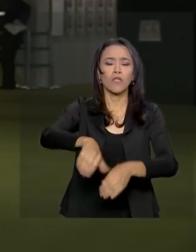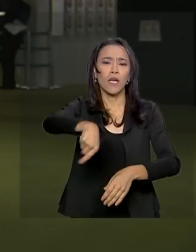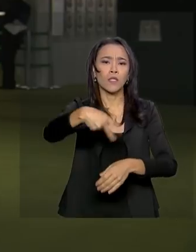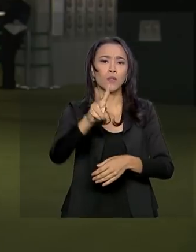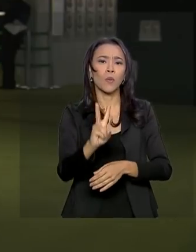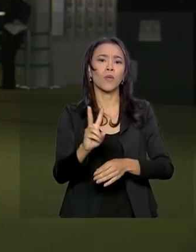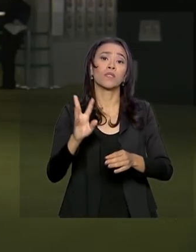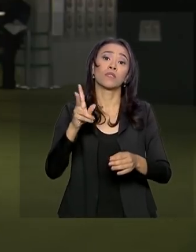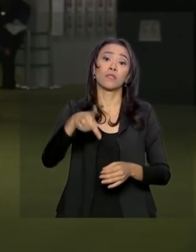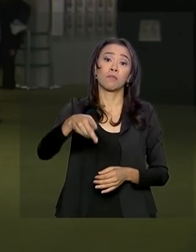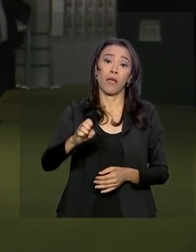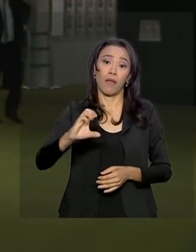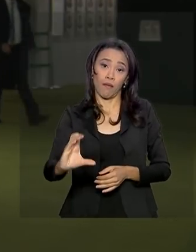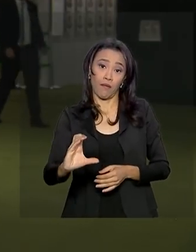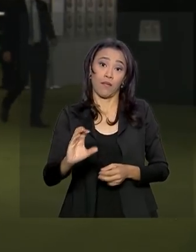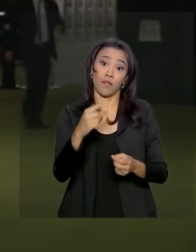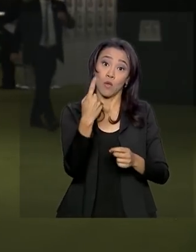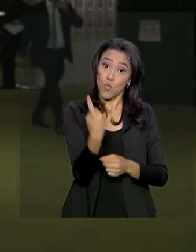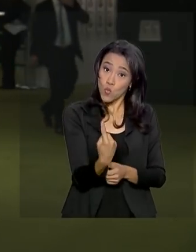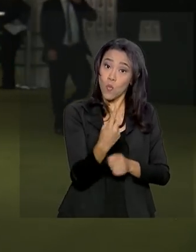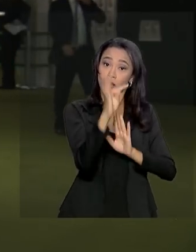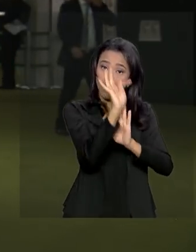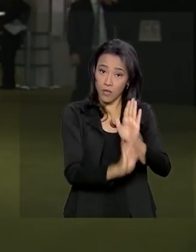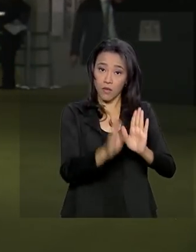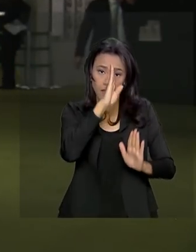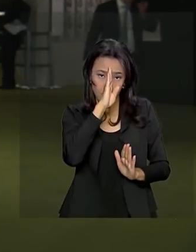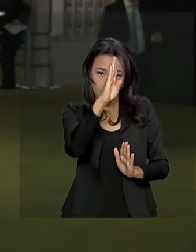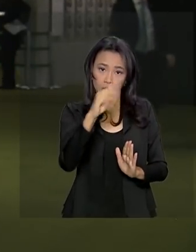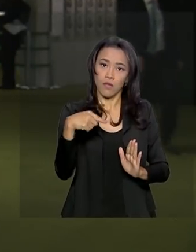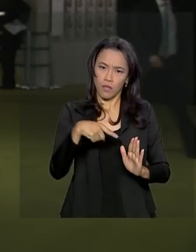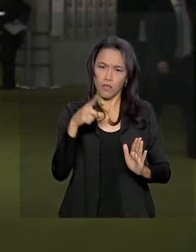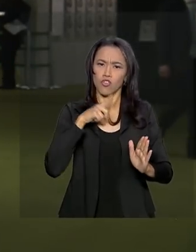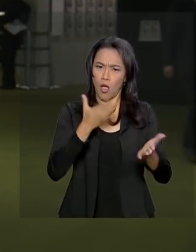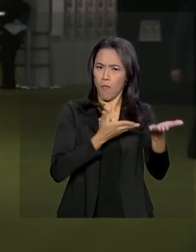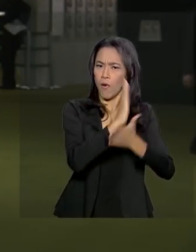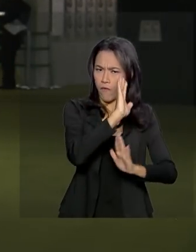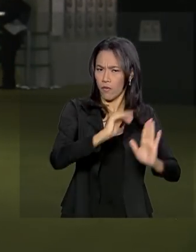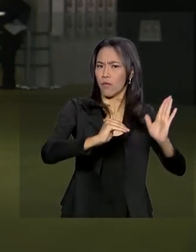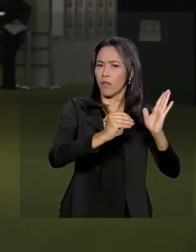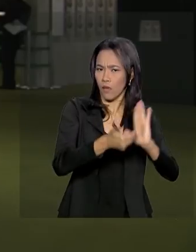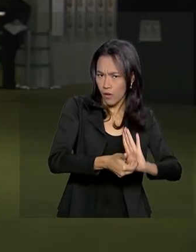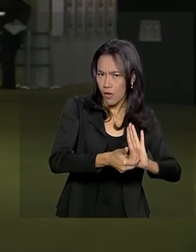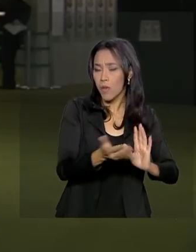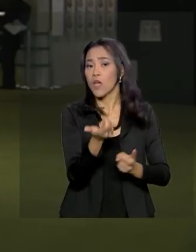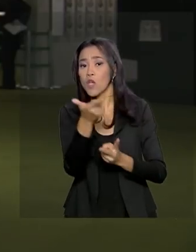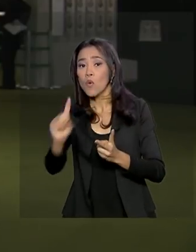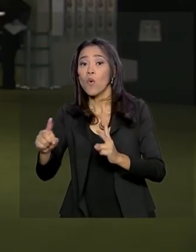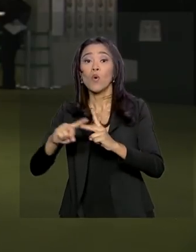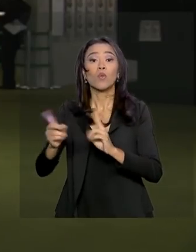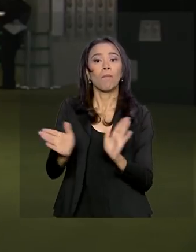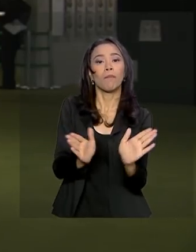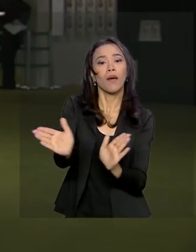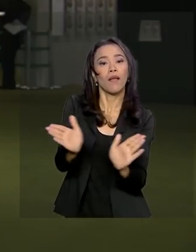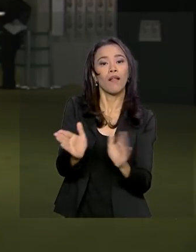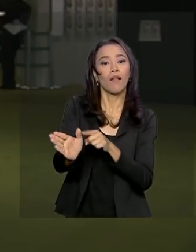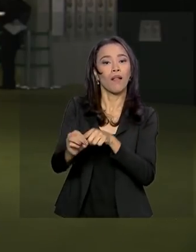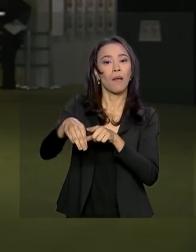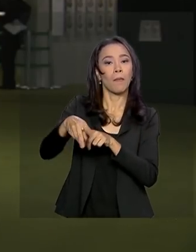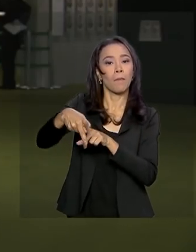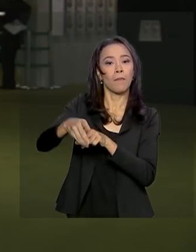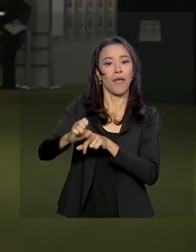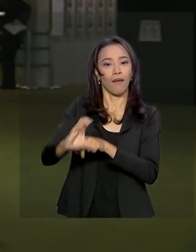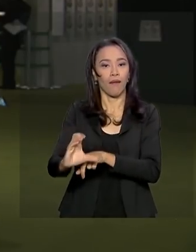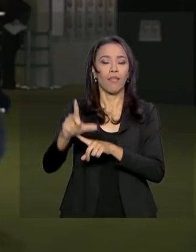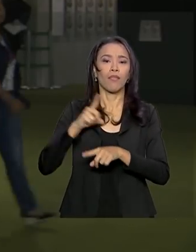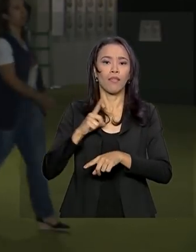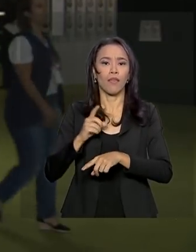da Previdência. Uma delas é o texto principal, que tem como base o texto aprovado na Câmara, e o outro é a PEC paralela, que inclui estados